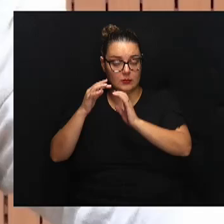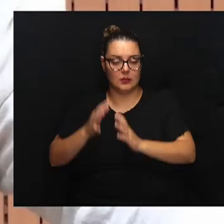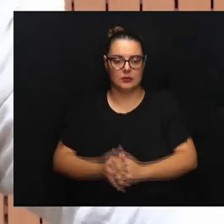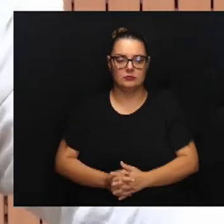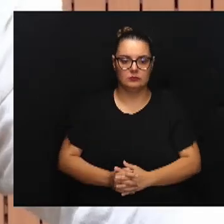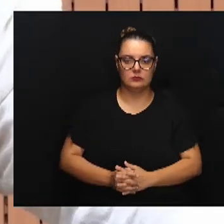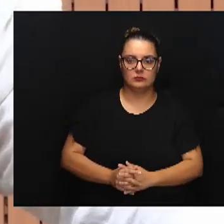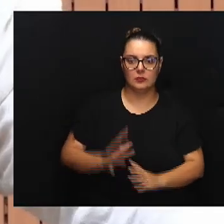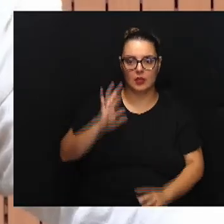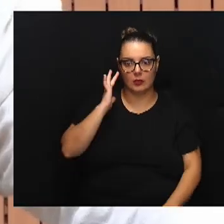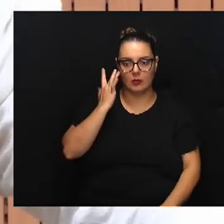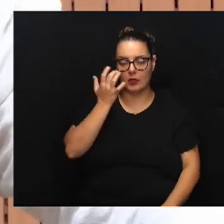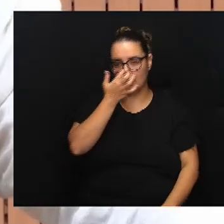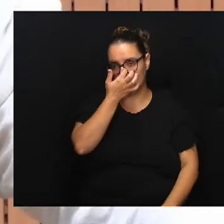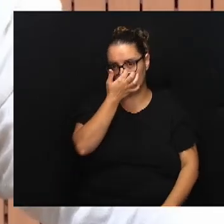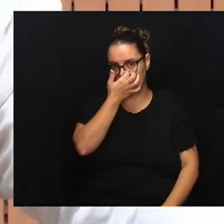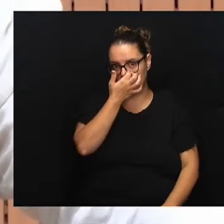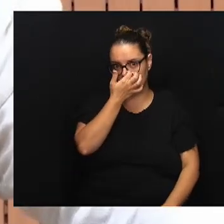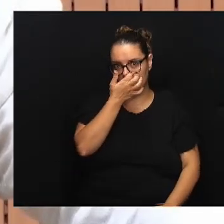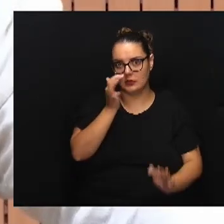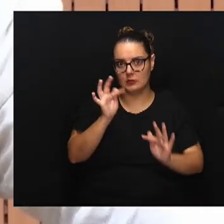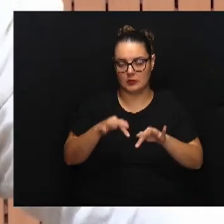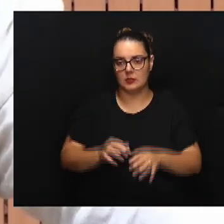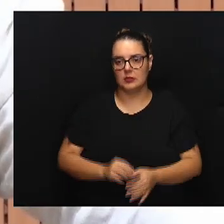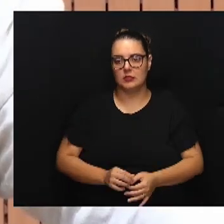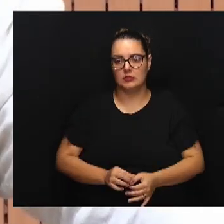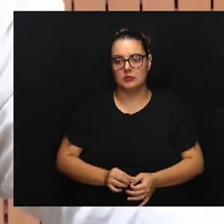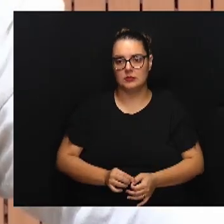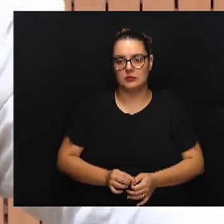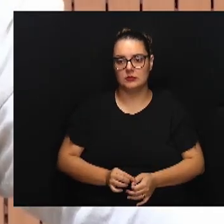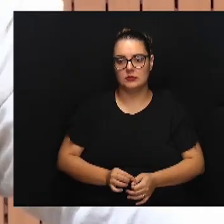que, para acabar...